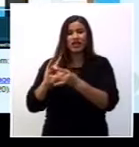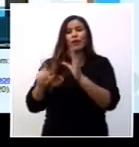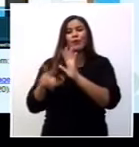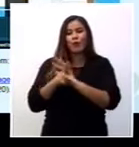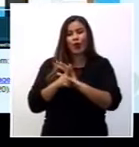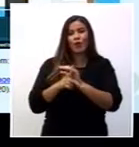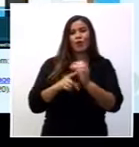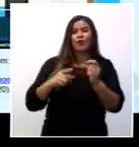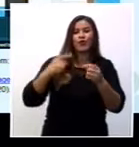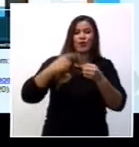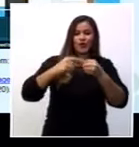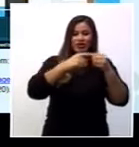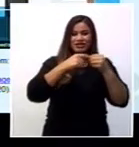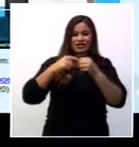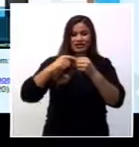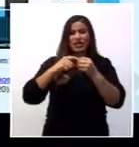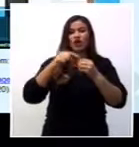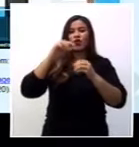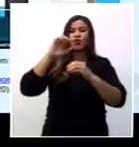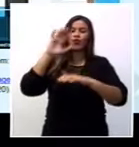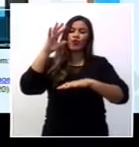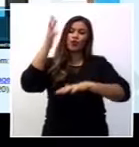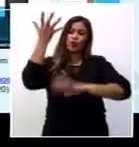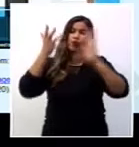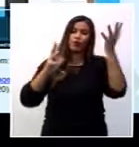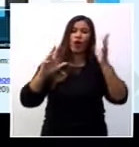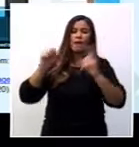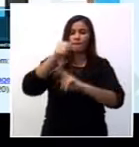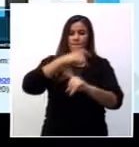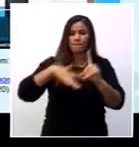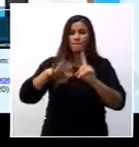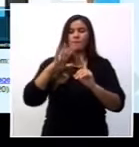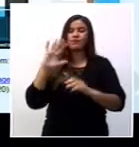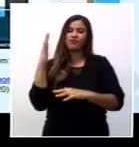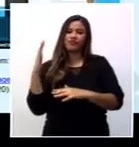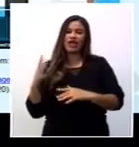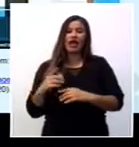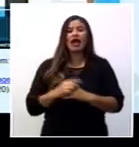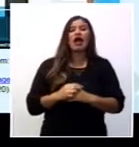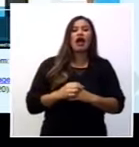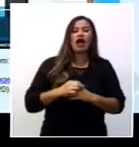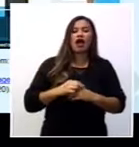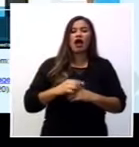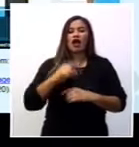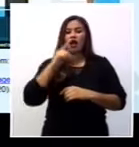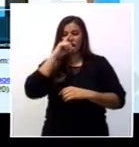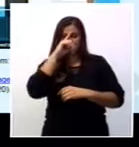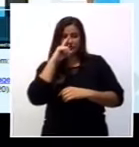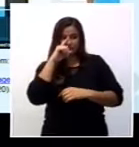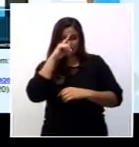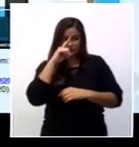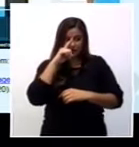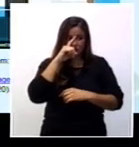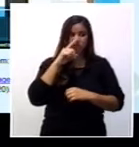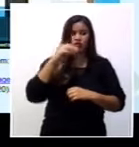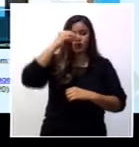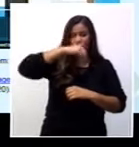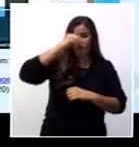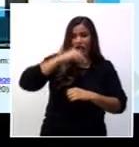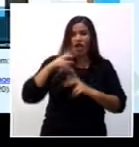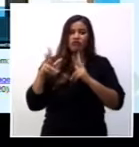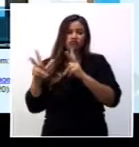desastres socioambientais. Então, a primeira palavra, ameaça, risco, vulnerabilidade,